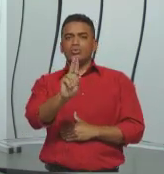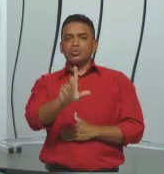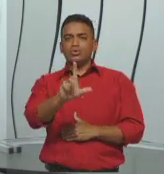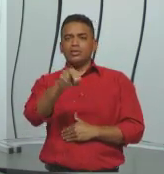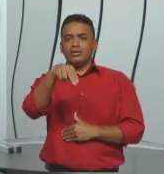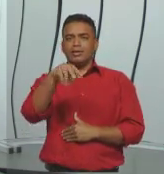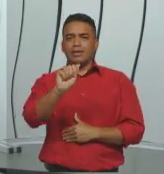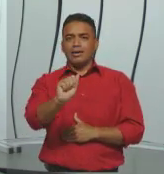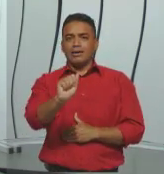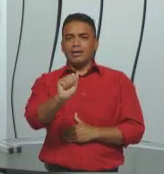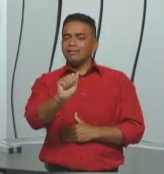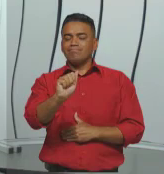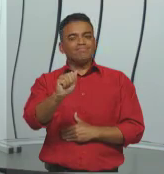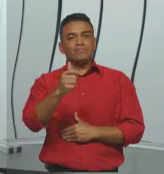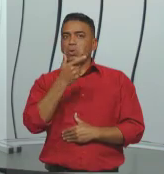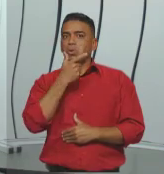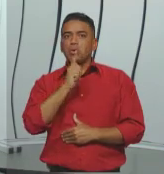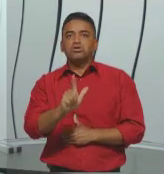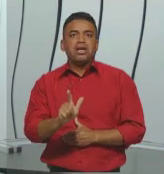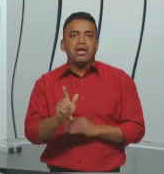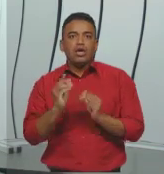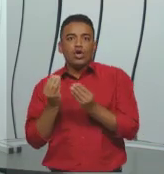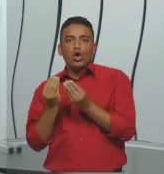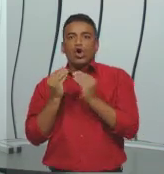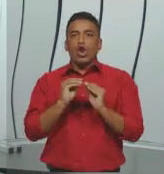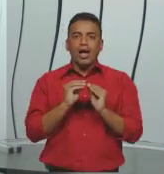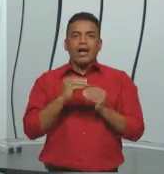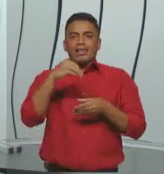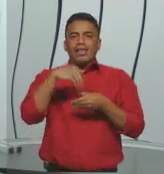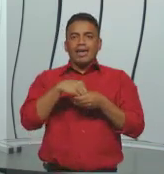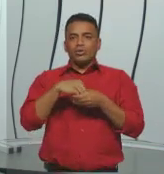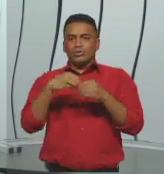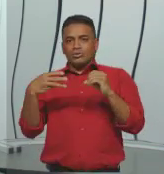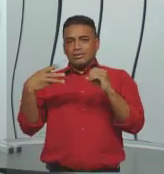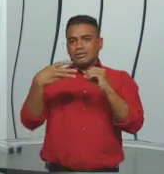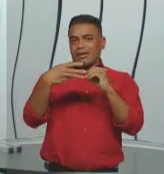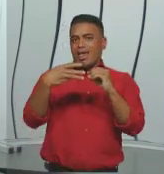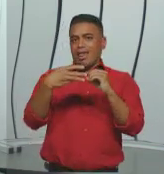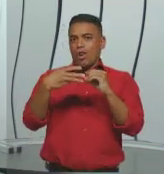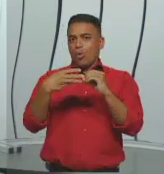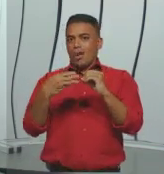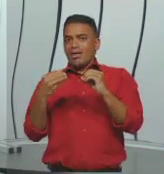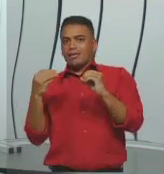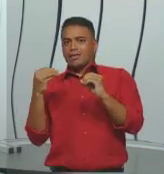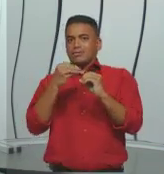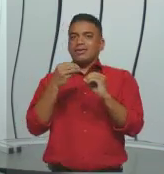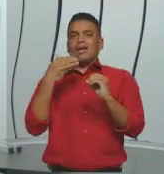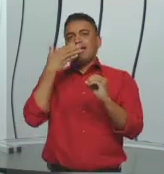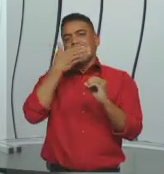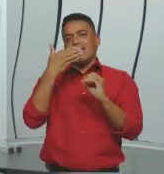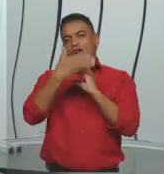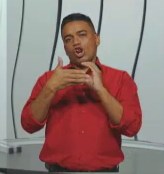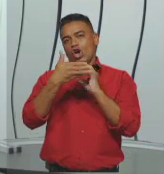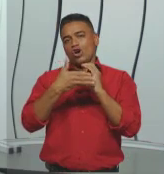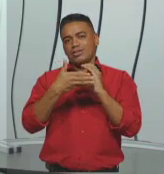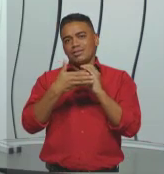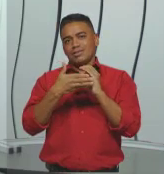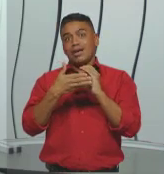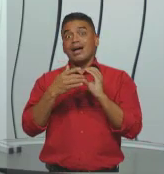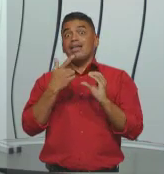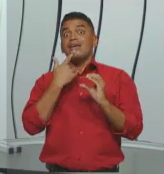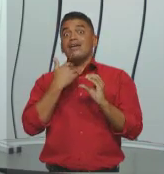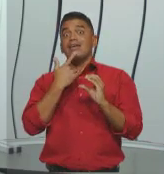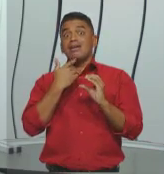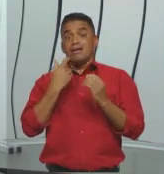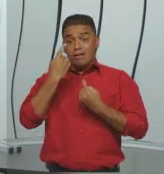de insulina, ela não consegue colocar glicose dentro da célula e, por causa disso, os níveis de glicose no sangue